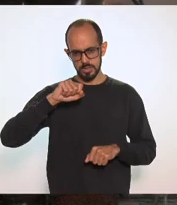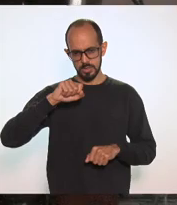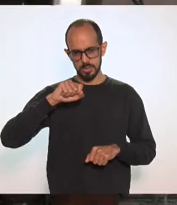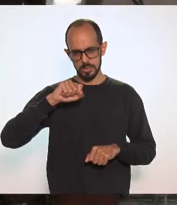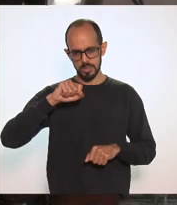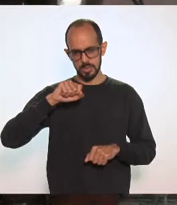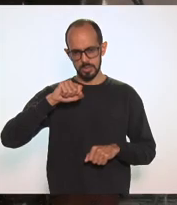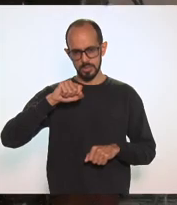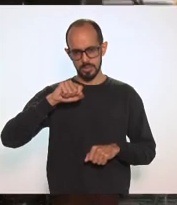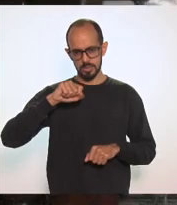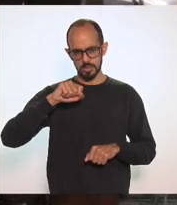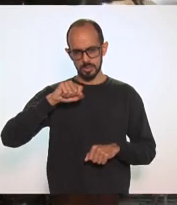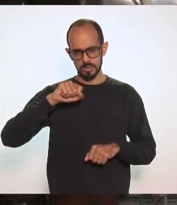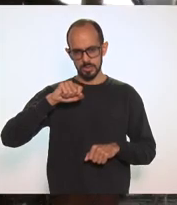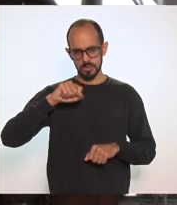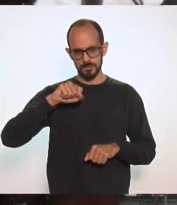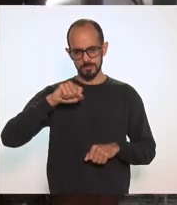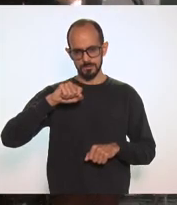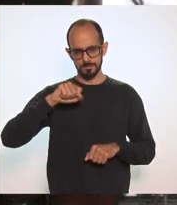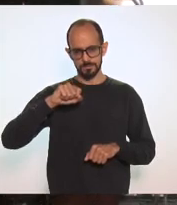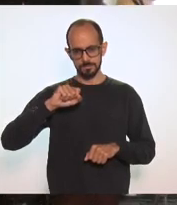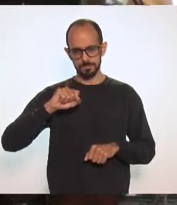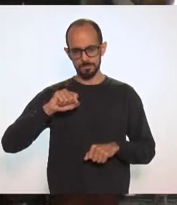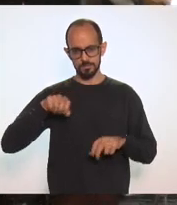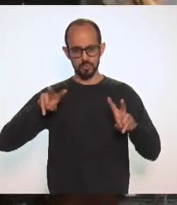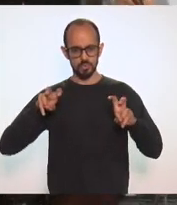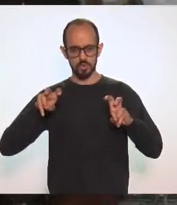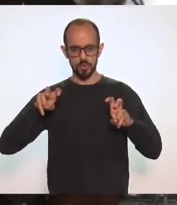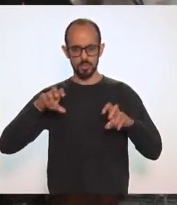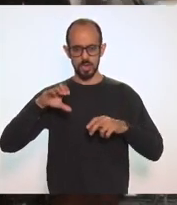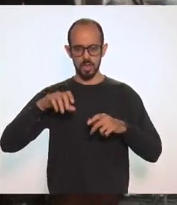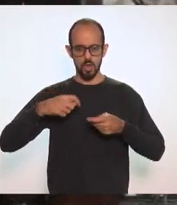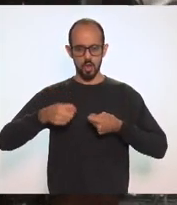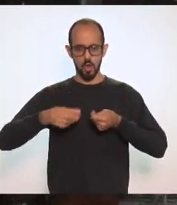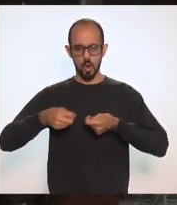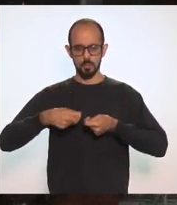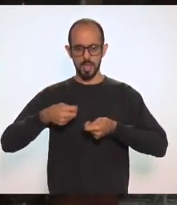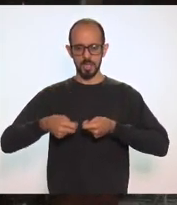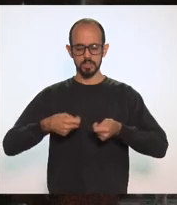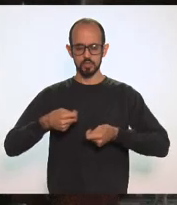os executivos municipais, em relação a comércio, área de lazer, foi isso que a gente acordou.